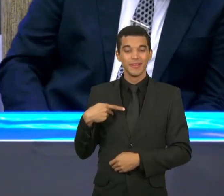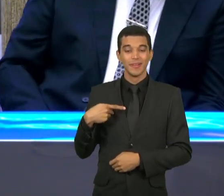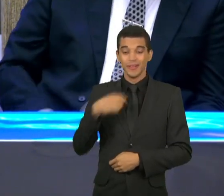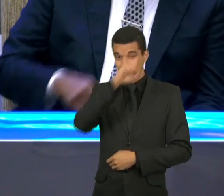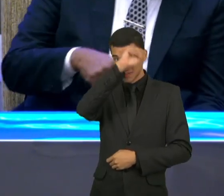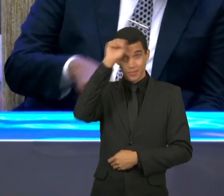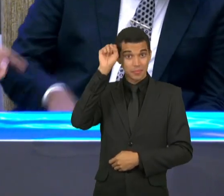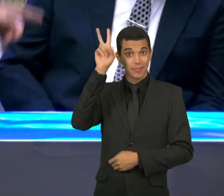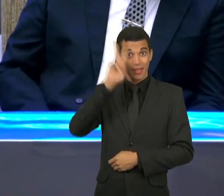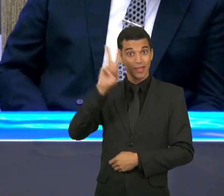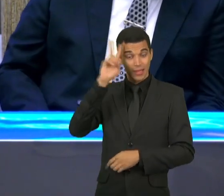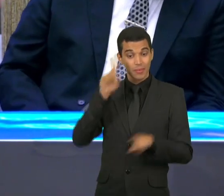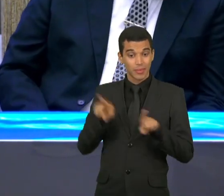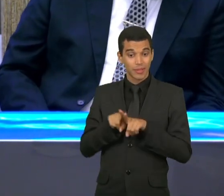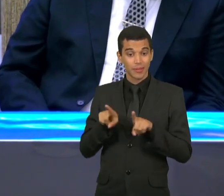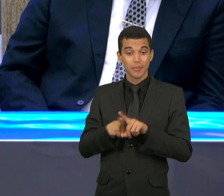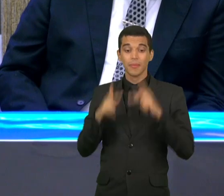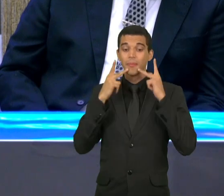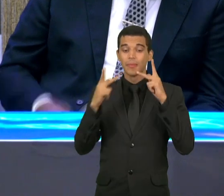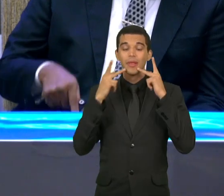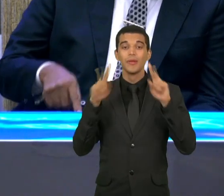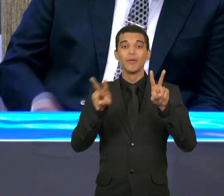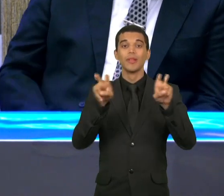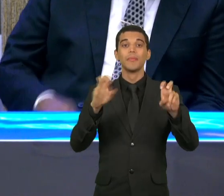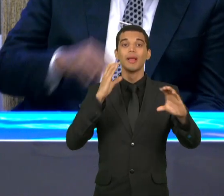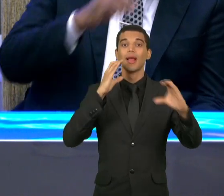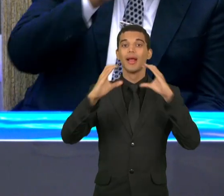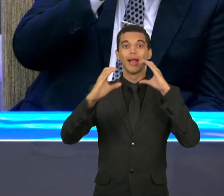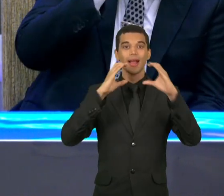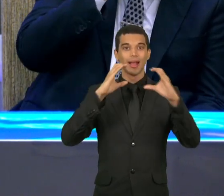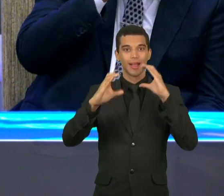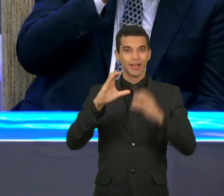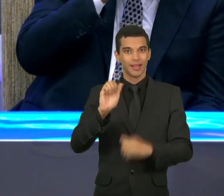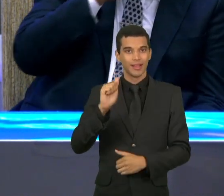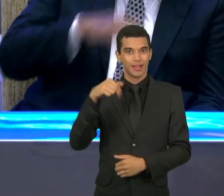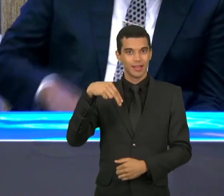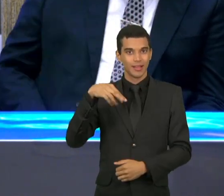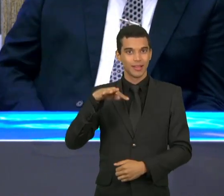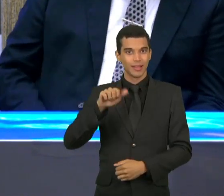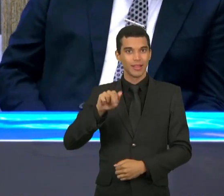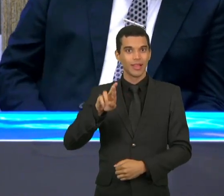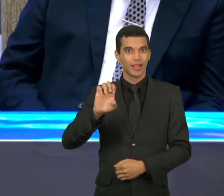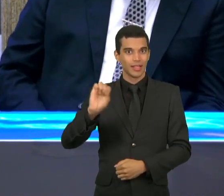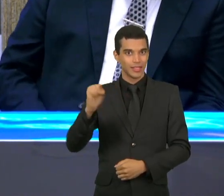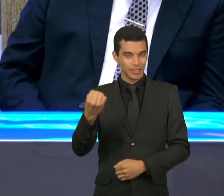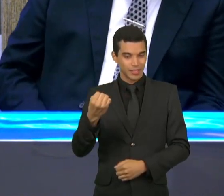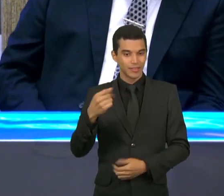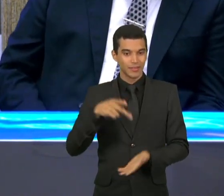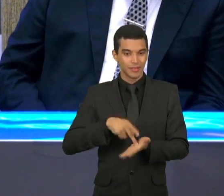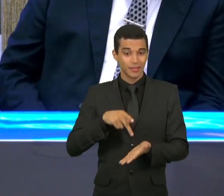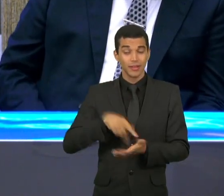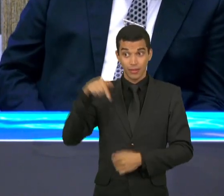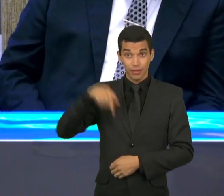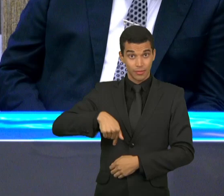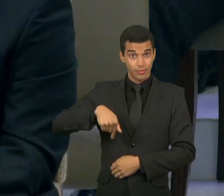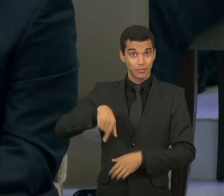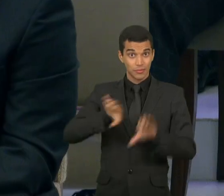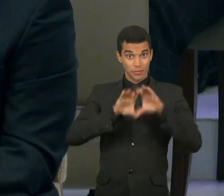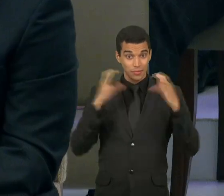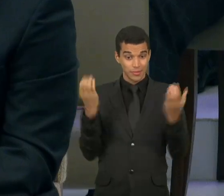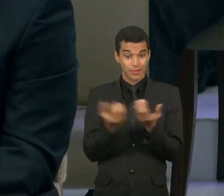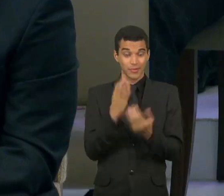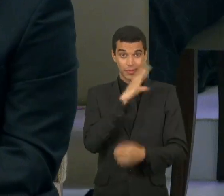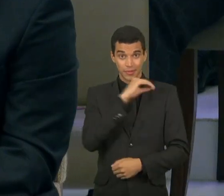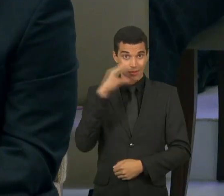aqui também. Ele pregou sobre Cantares. Não foi aqui no congresso de adolescentes no